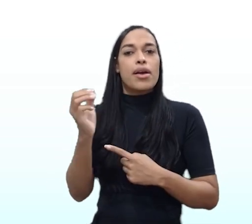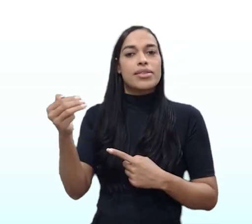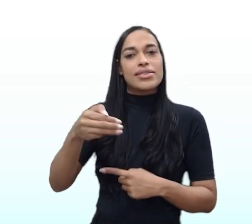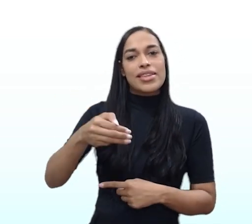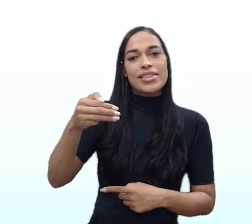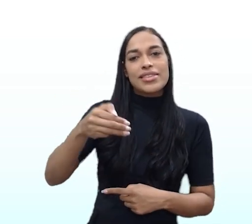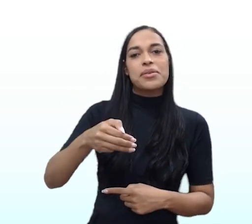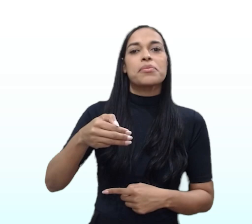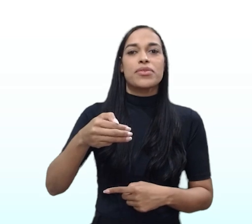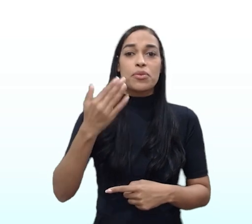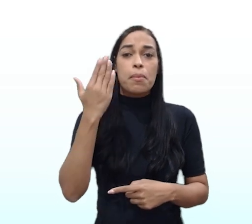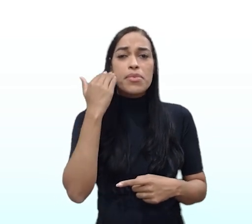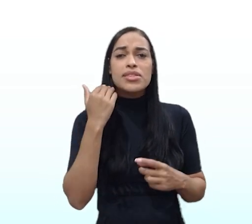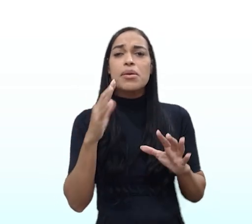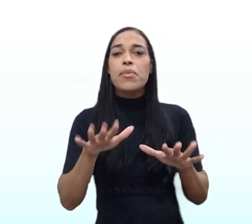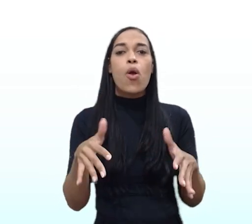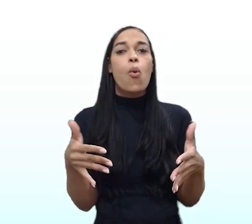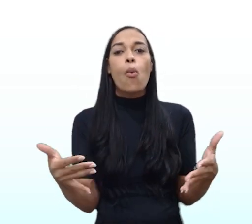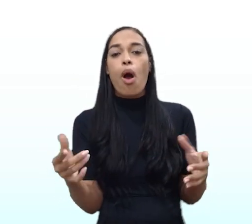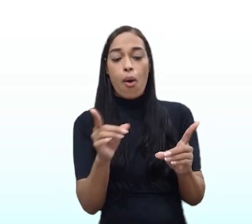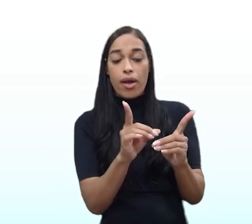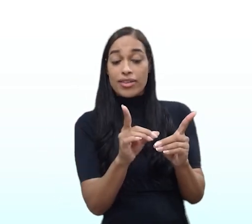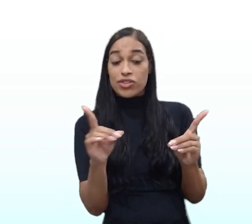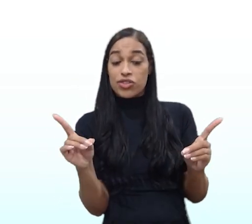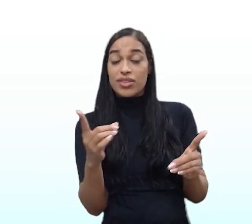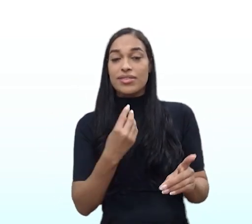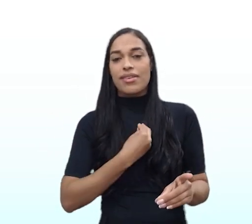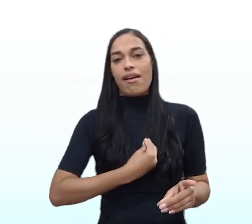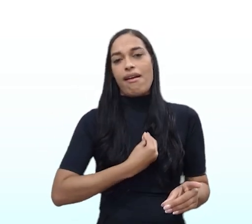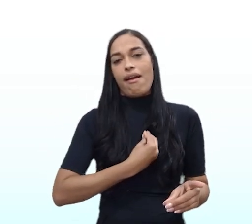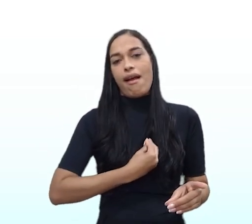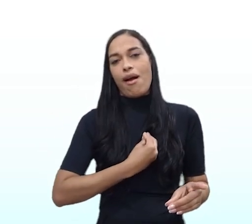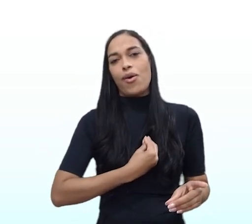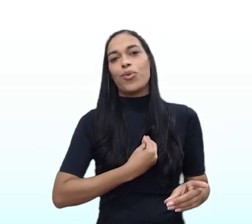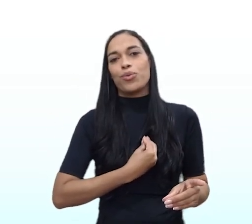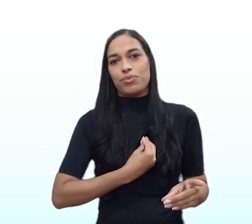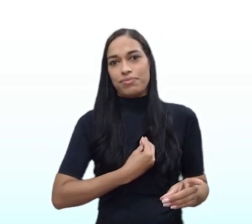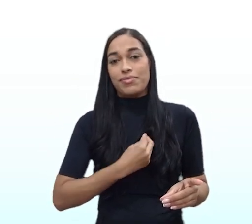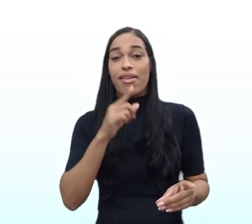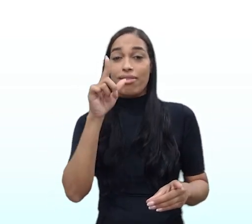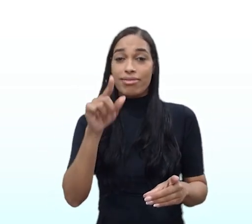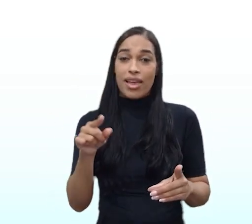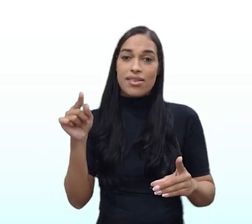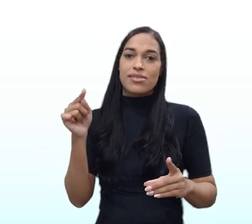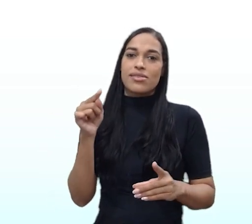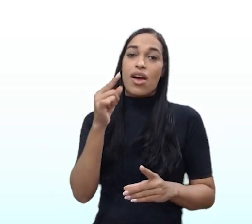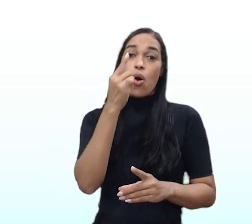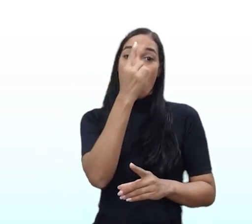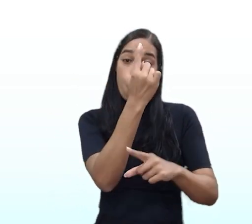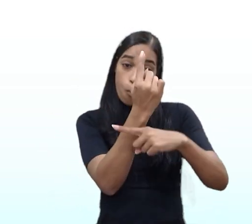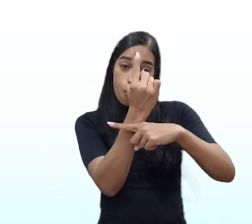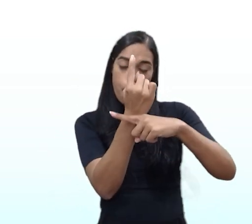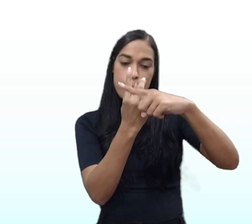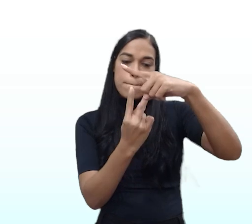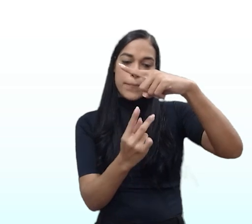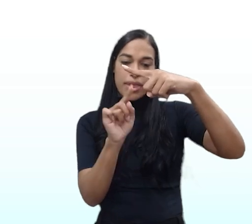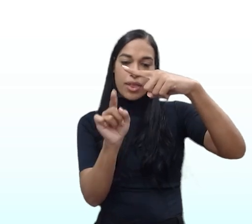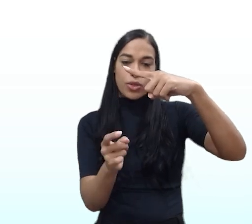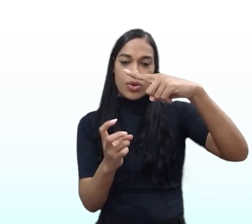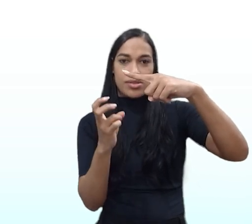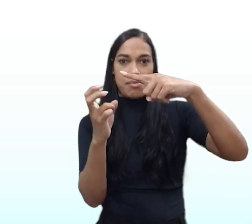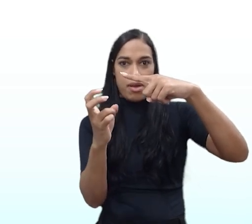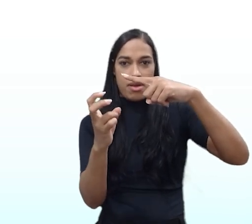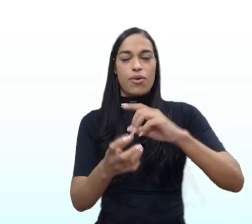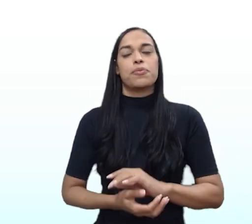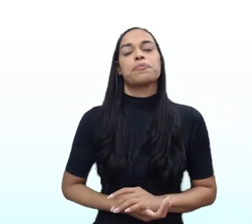a proporção é para saber qual seria a distância real baseado nessa relação de 1 para 2,5,